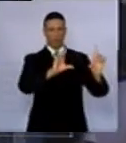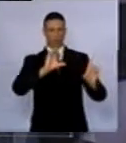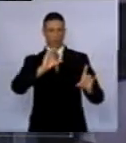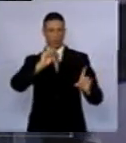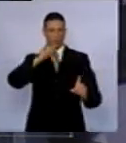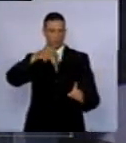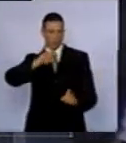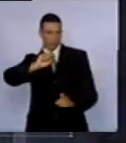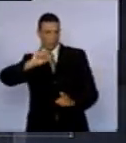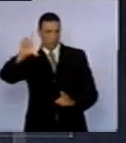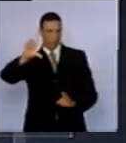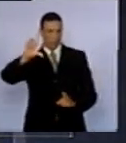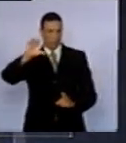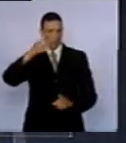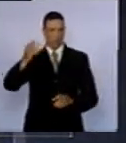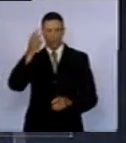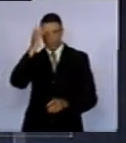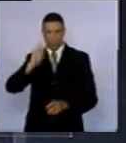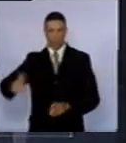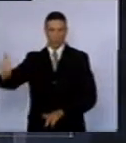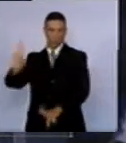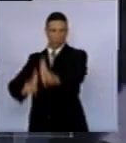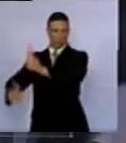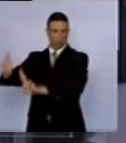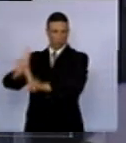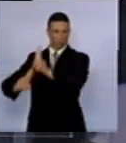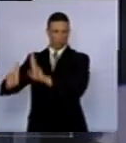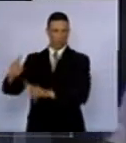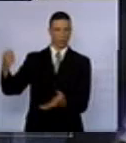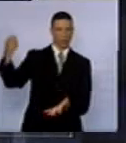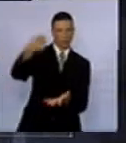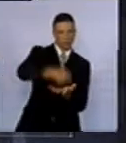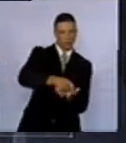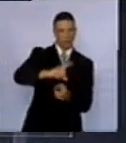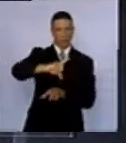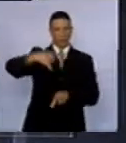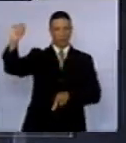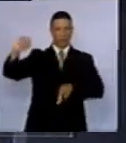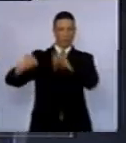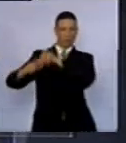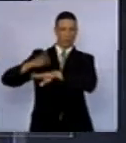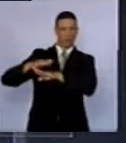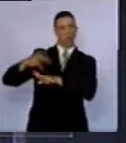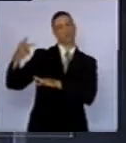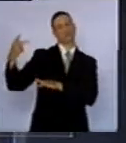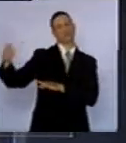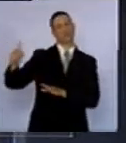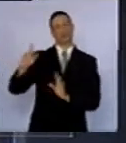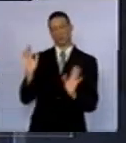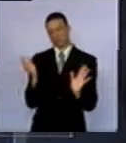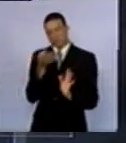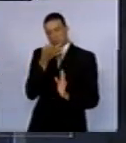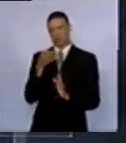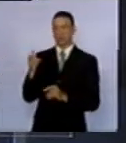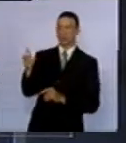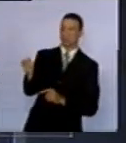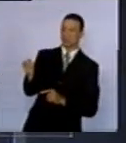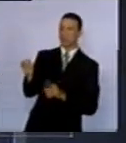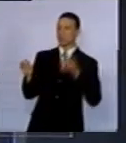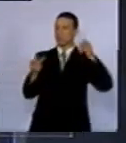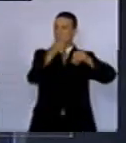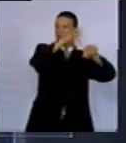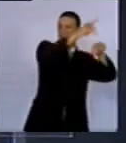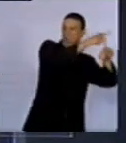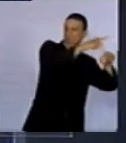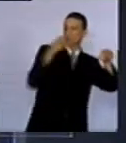o consumidor terá efetivo acesso a essas obras, podendo optar por assistir aquelas de sua preferência, nacionais ou